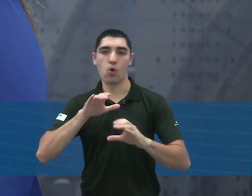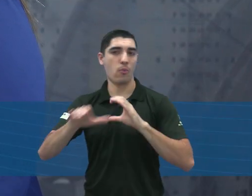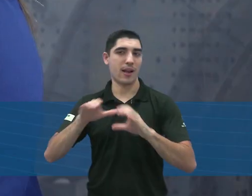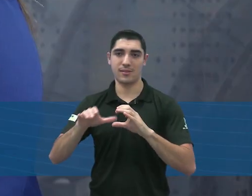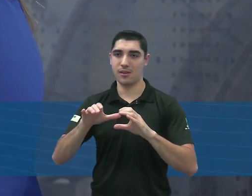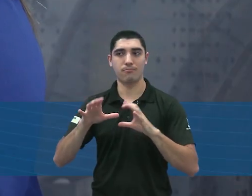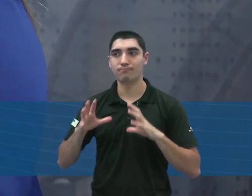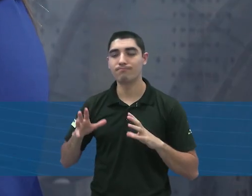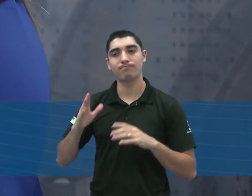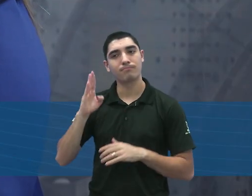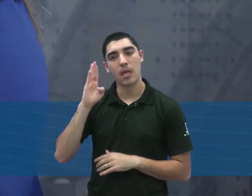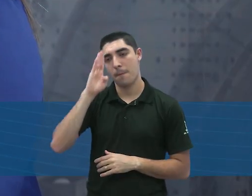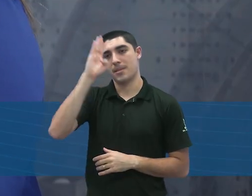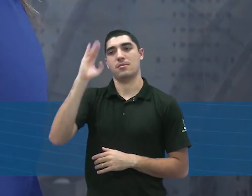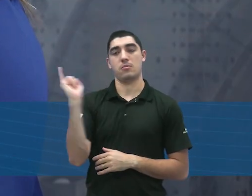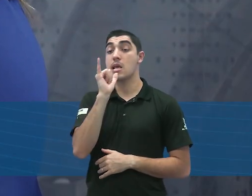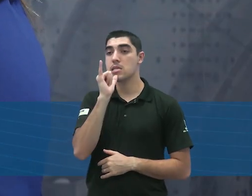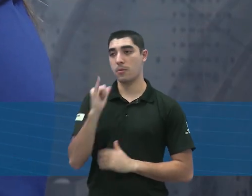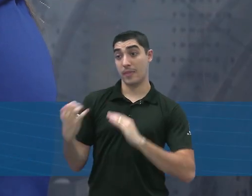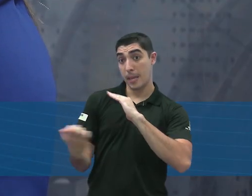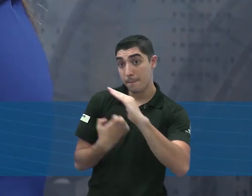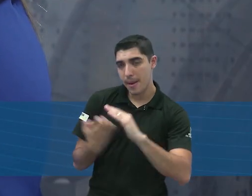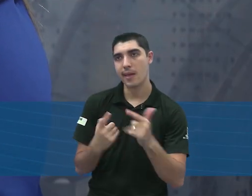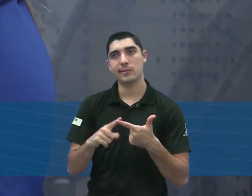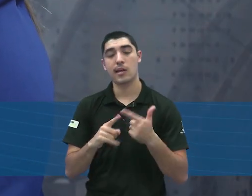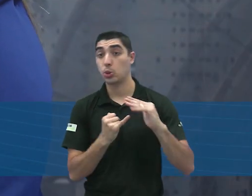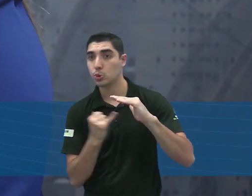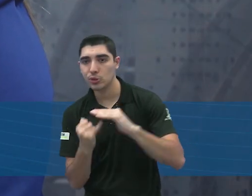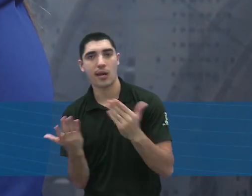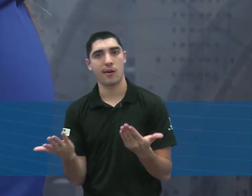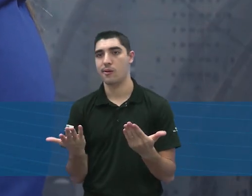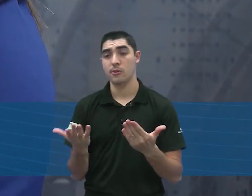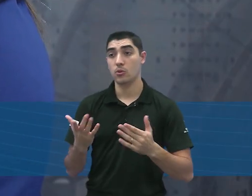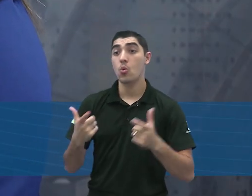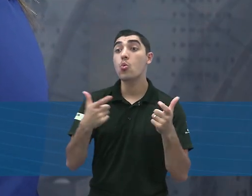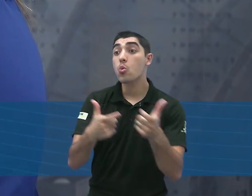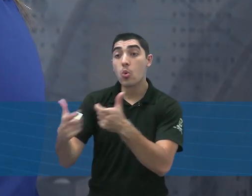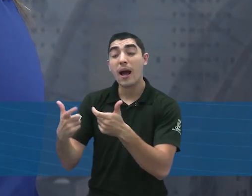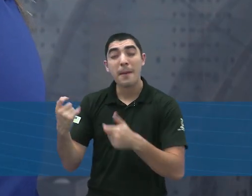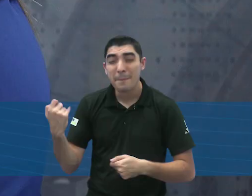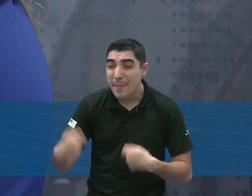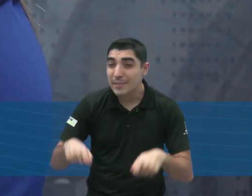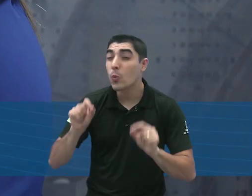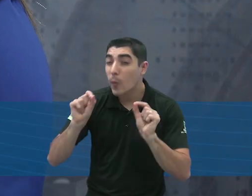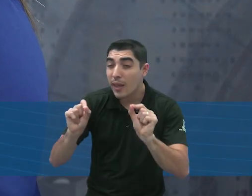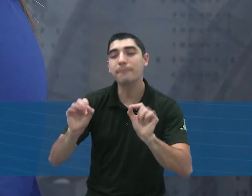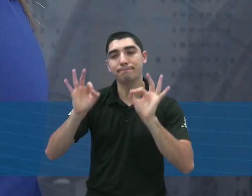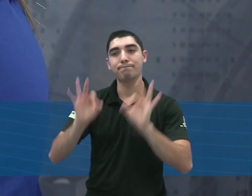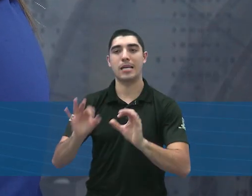Então, quando a gente fala de uma empresa, de uma instituição, de um grupo com uma boa comunicação, uma comunicação